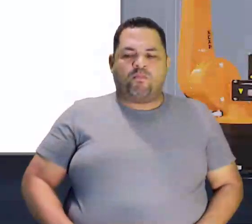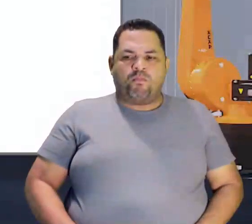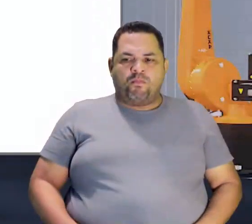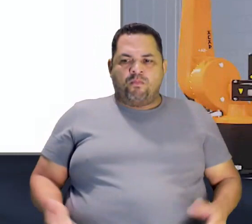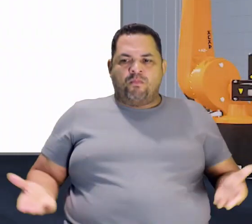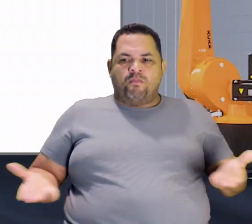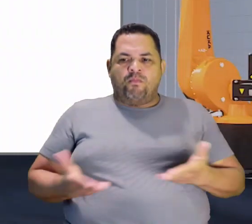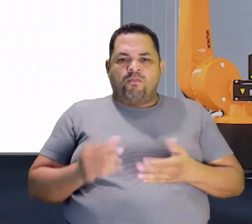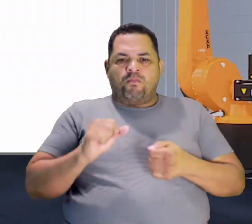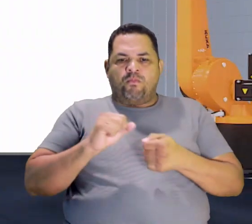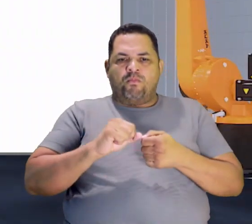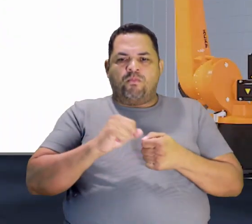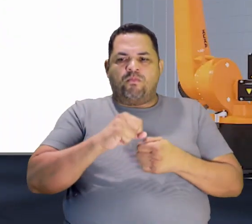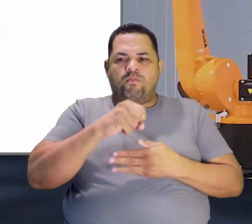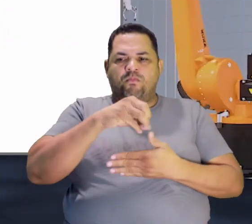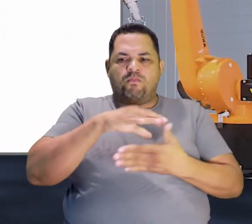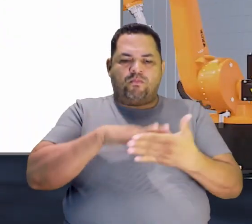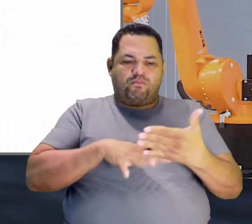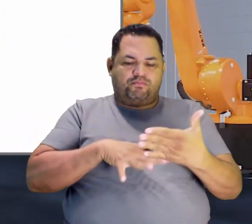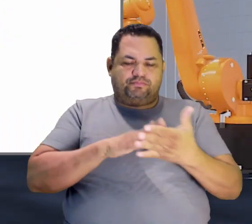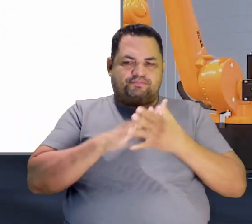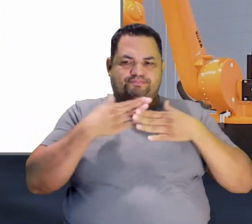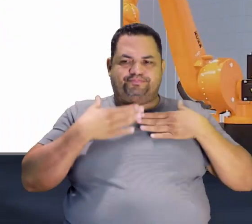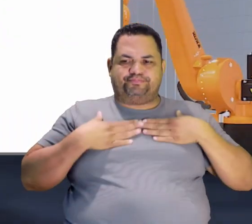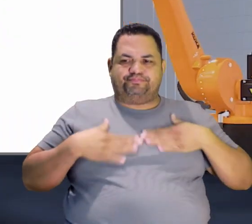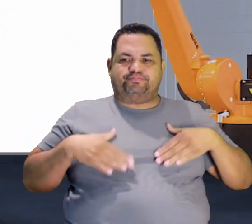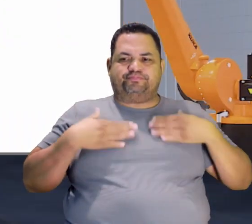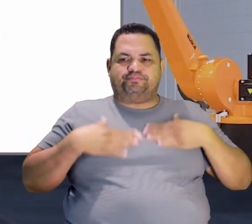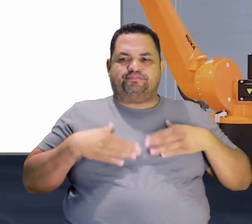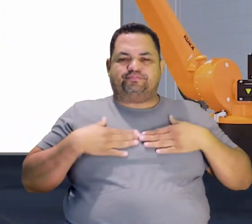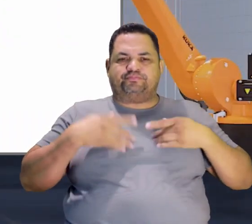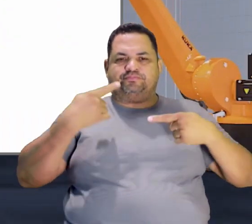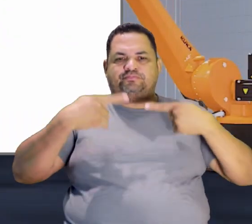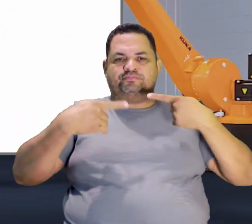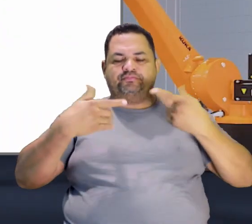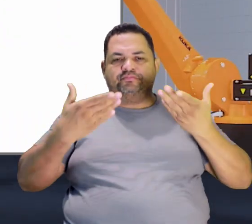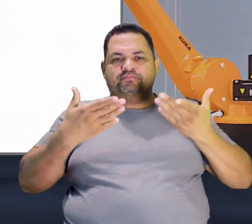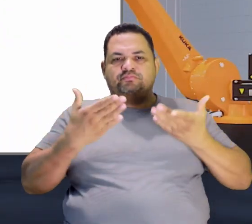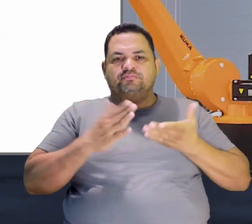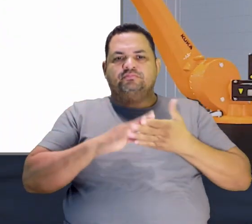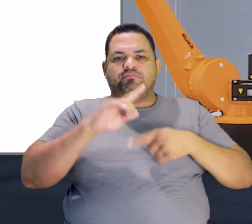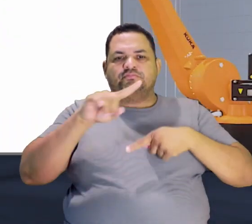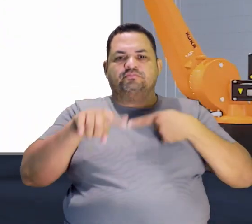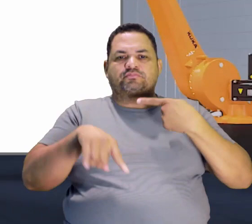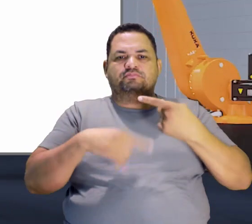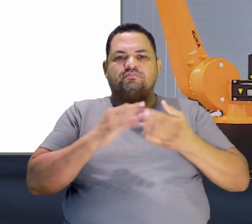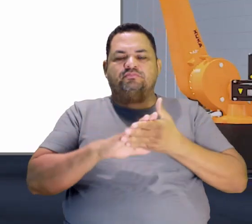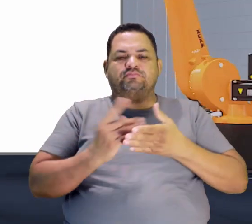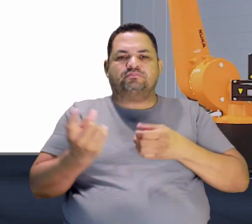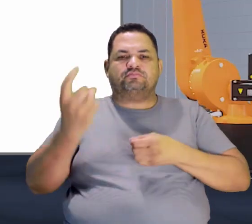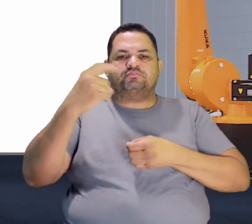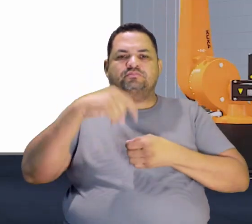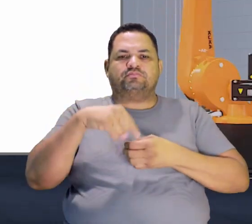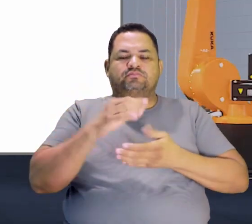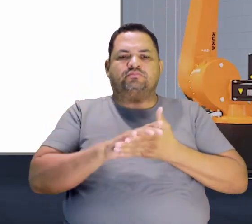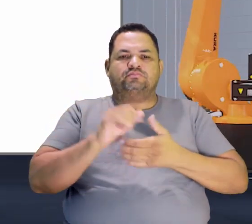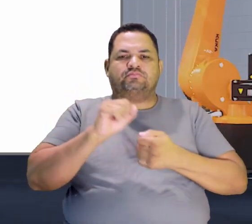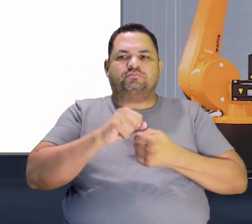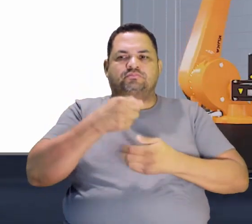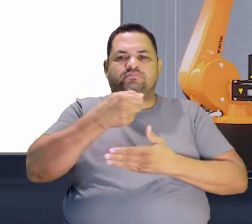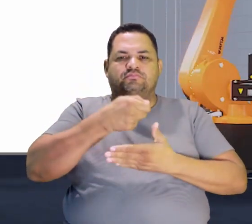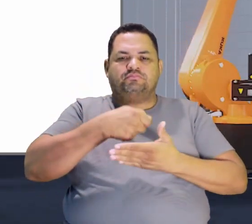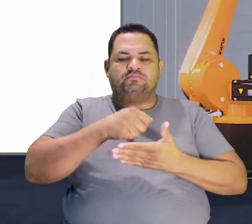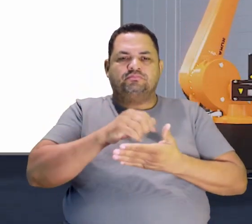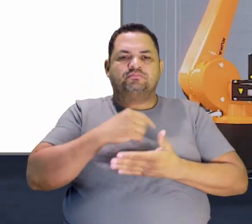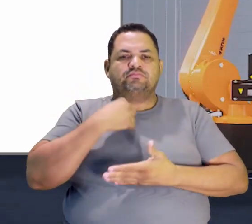agora fazer as atividades, né? Com calma, tranquilo, discutir entre vocês, e daqui a pouco a gente volta para tirar as